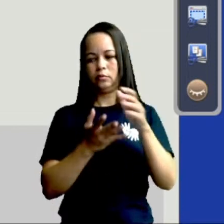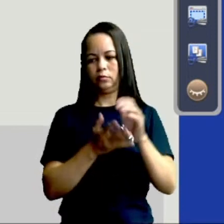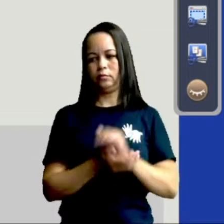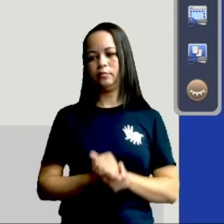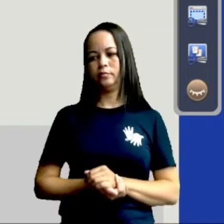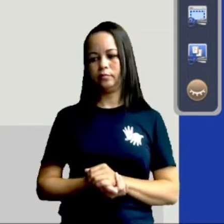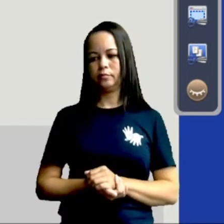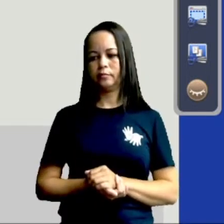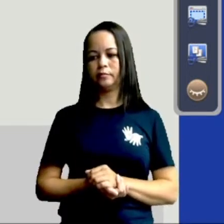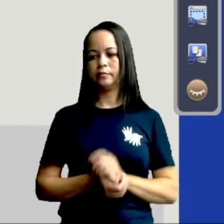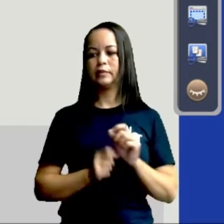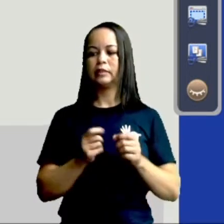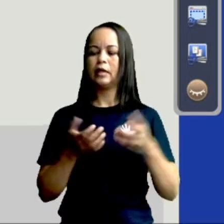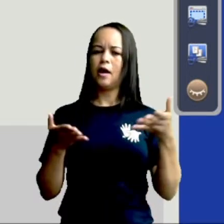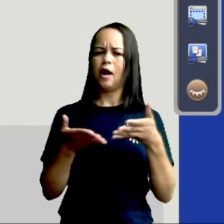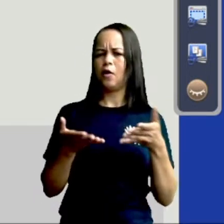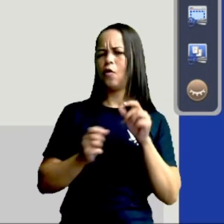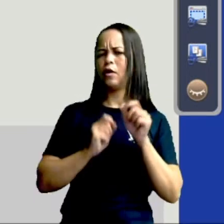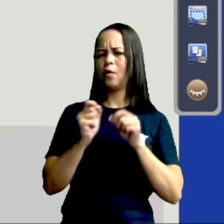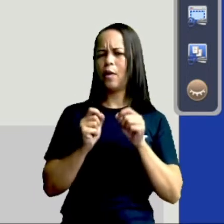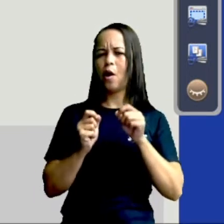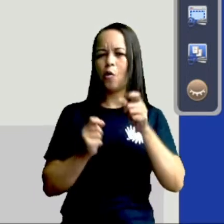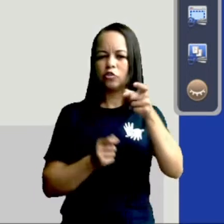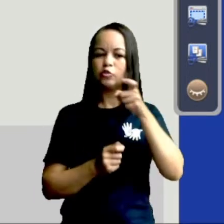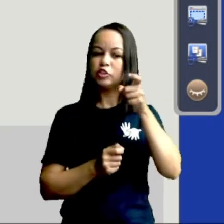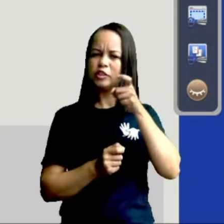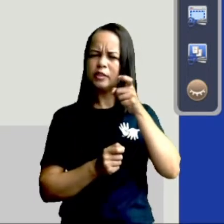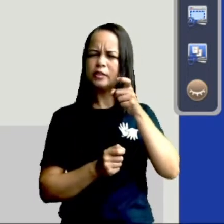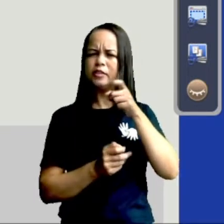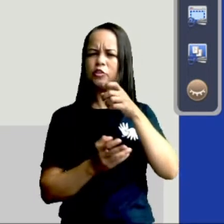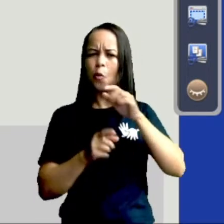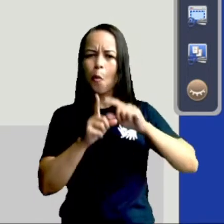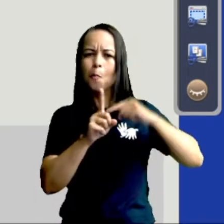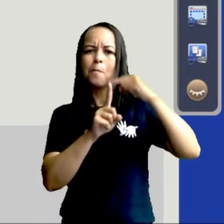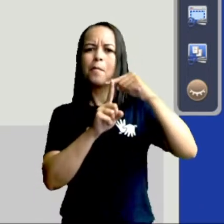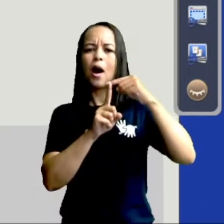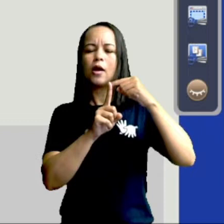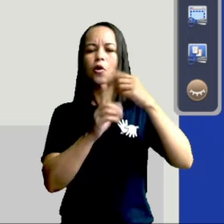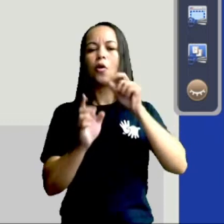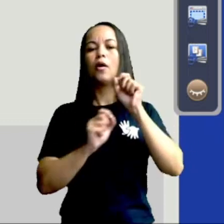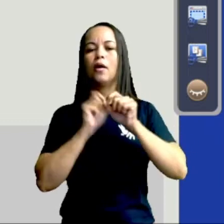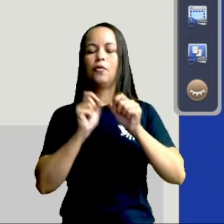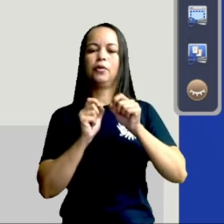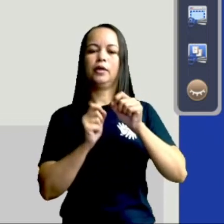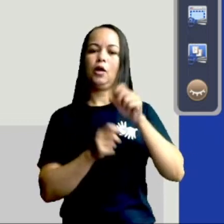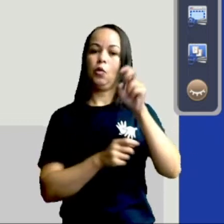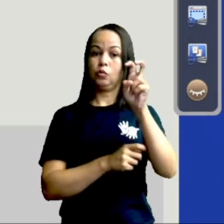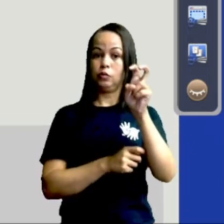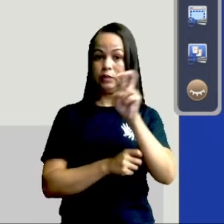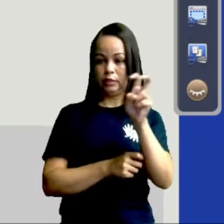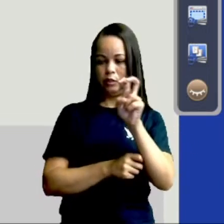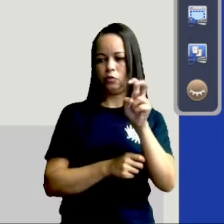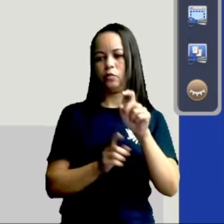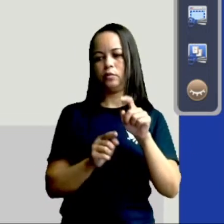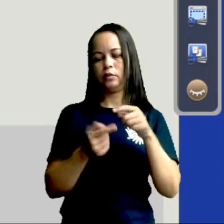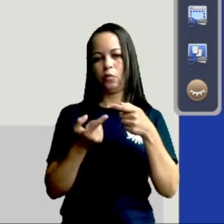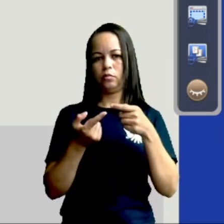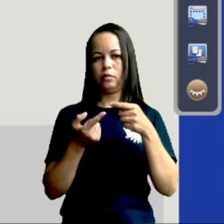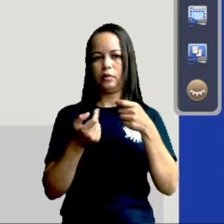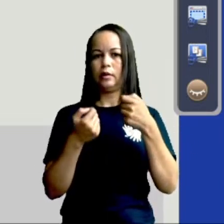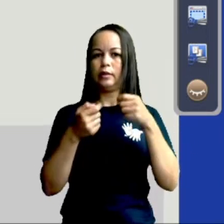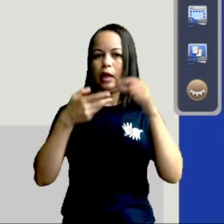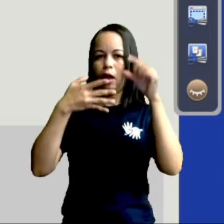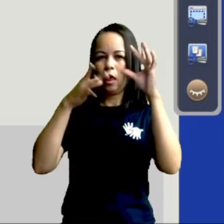exemplo, o maior expoente que aparece é o 5, mas aqui tem um detalhe, gente, muito